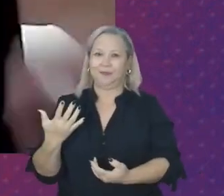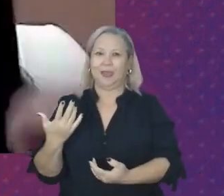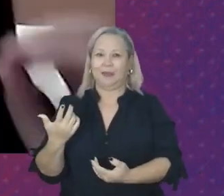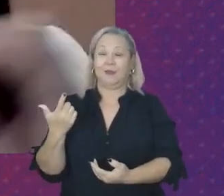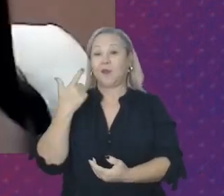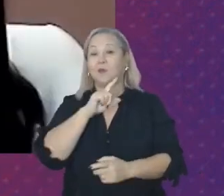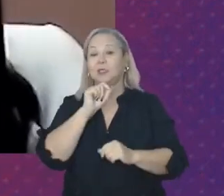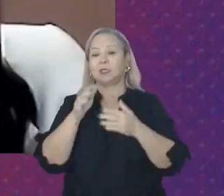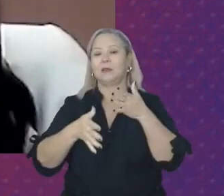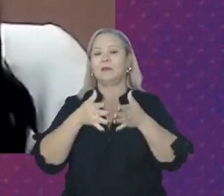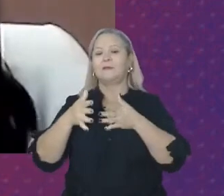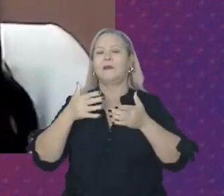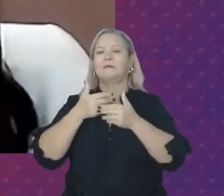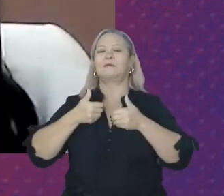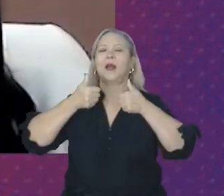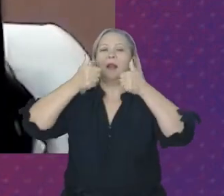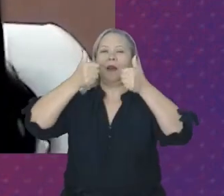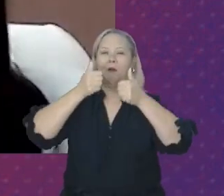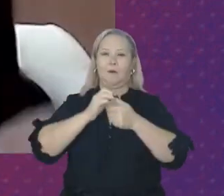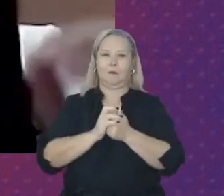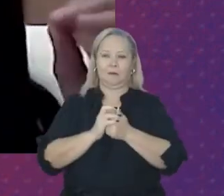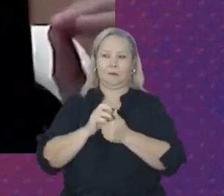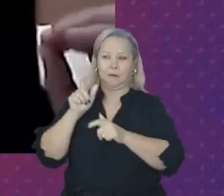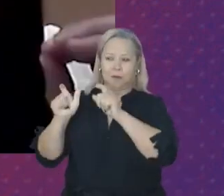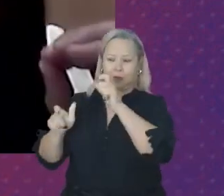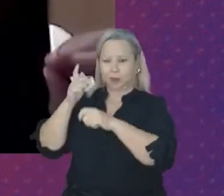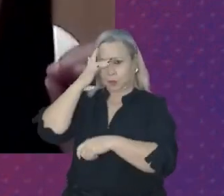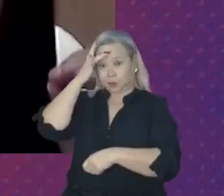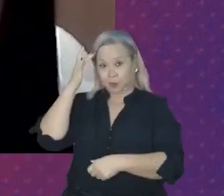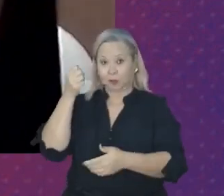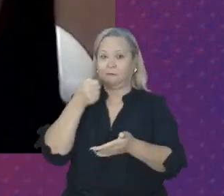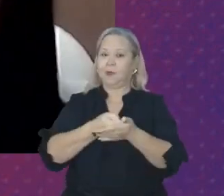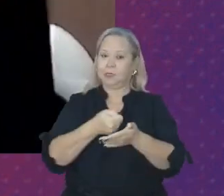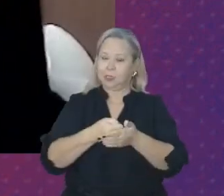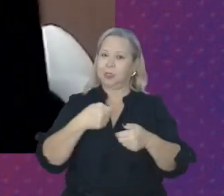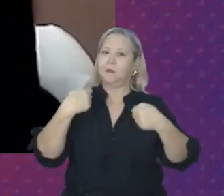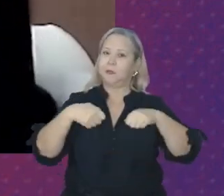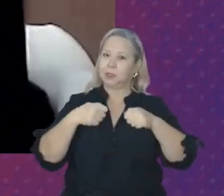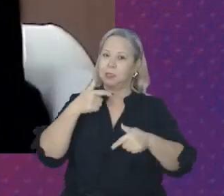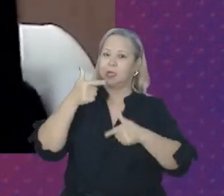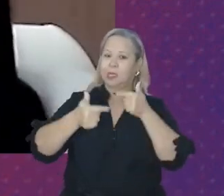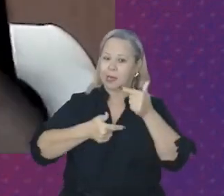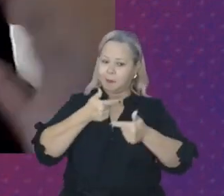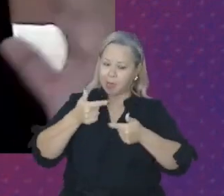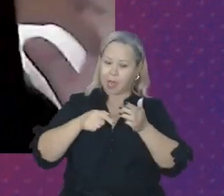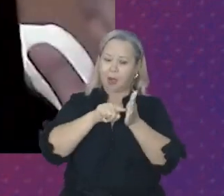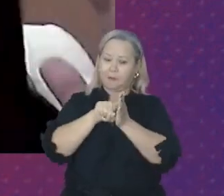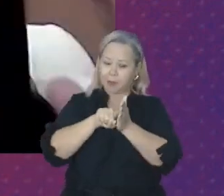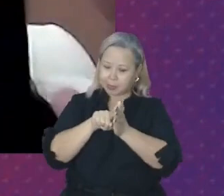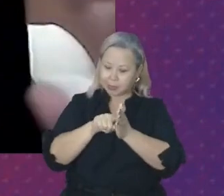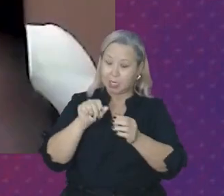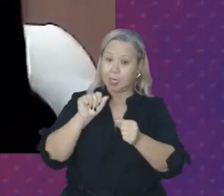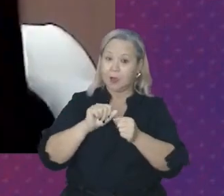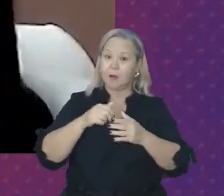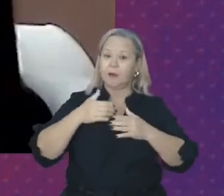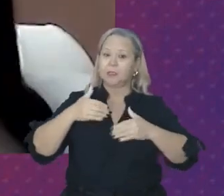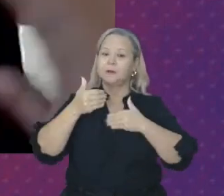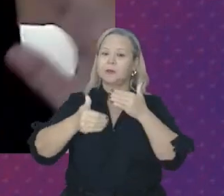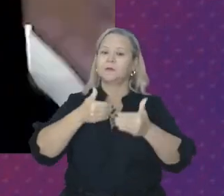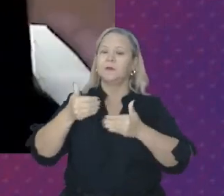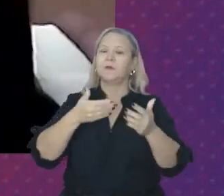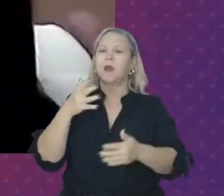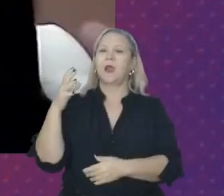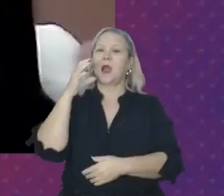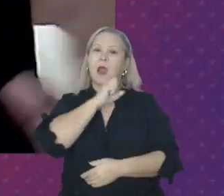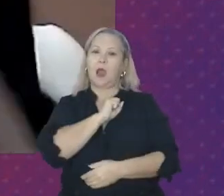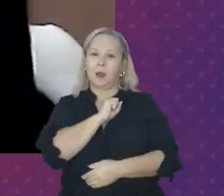pessoas. E isso vai exigir mais trabalho, isso vai exigir mais pesquisa, mas isso vai te fazer crescer mais